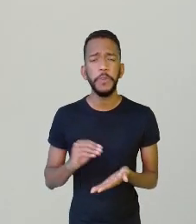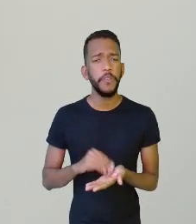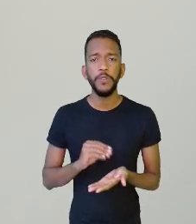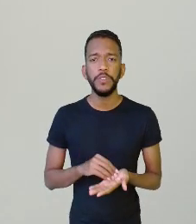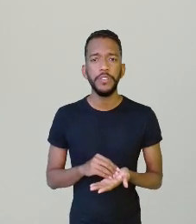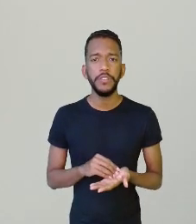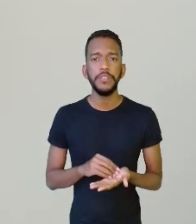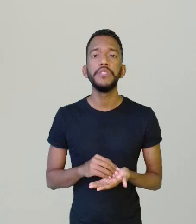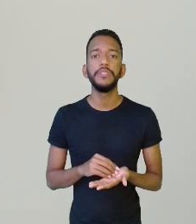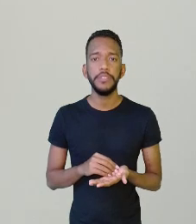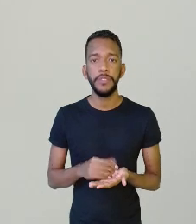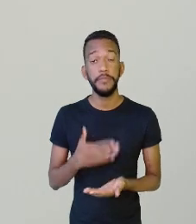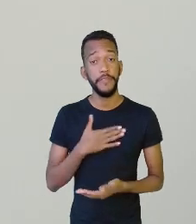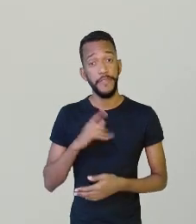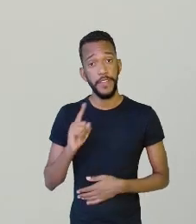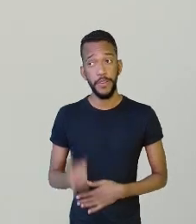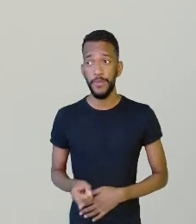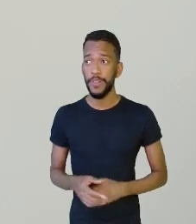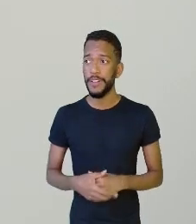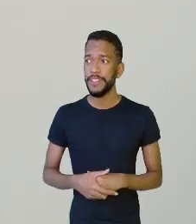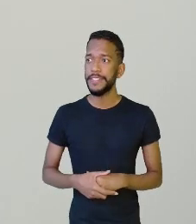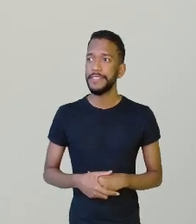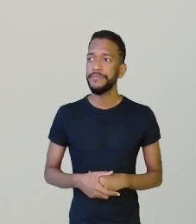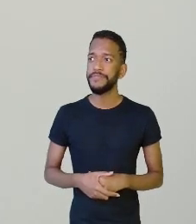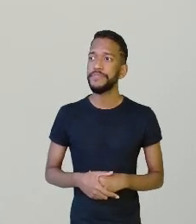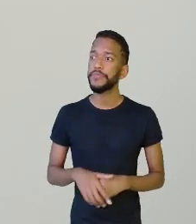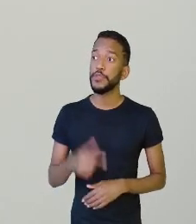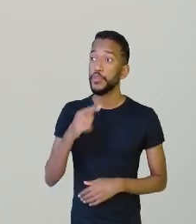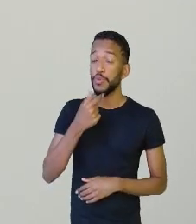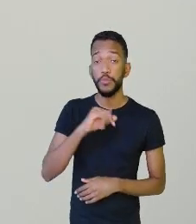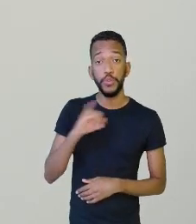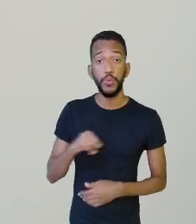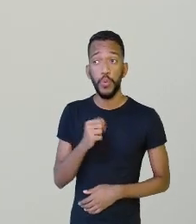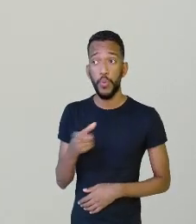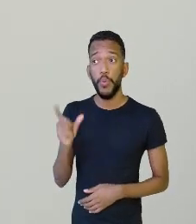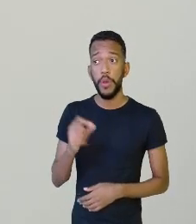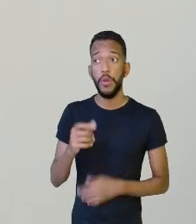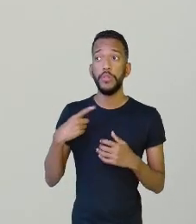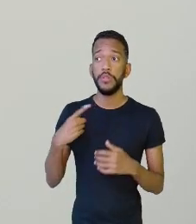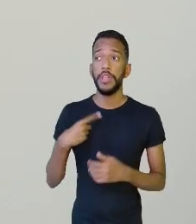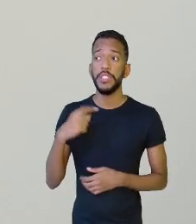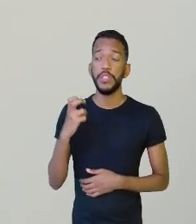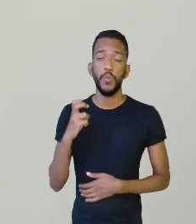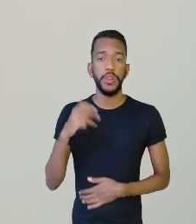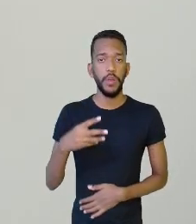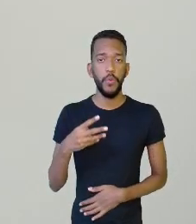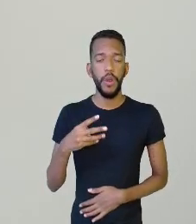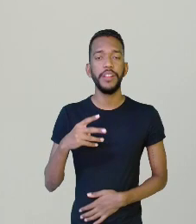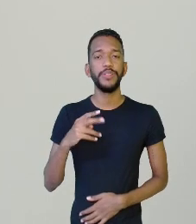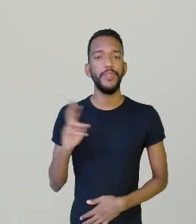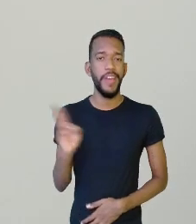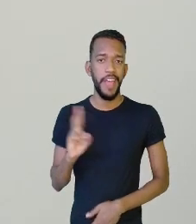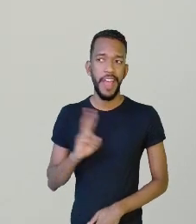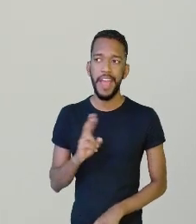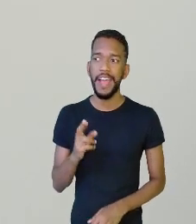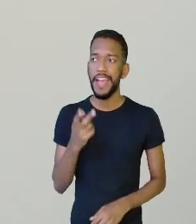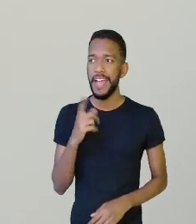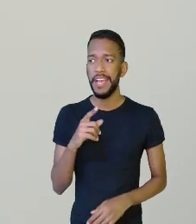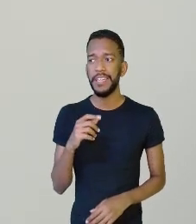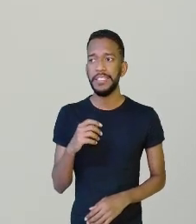faltando aí? A minha vírgula. A compra de João custou R$54, senão